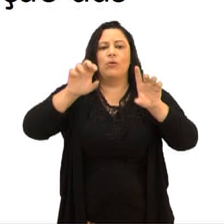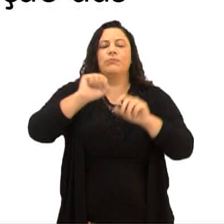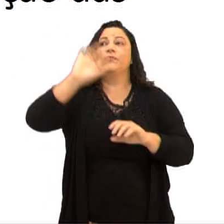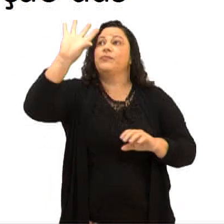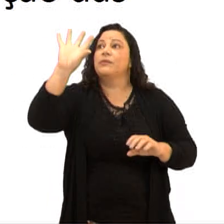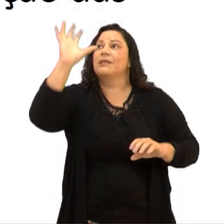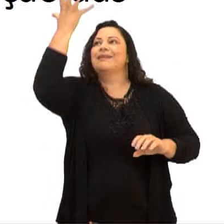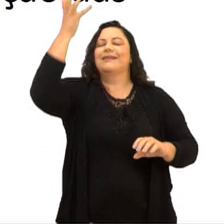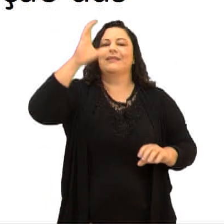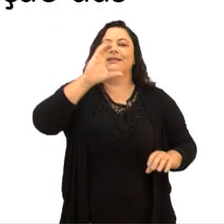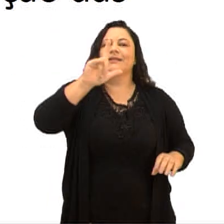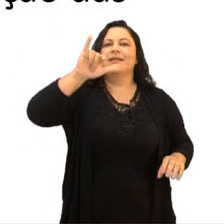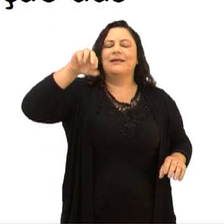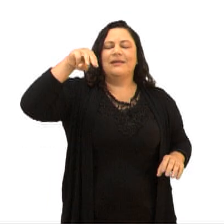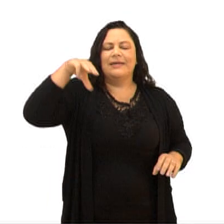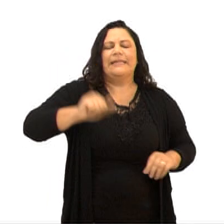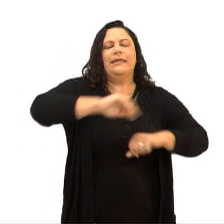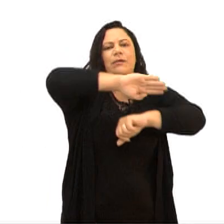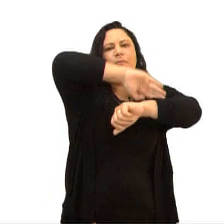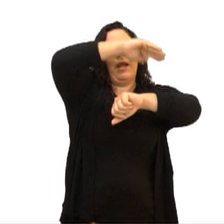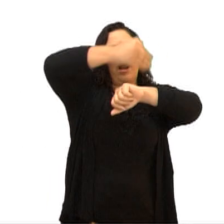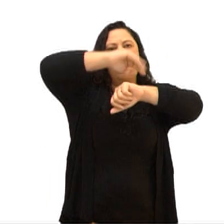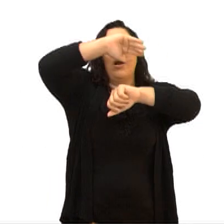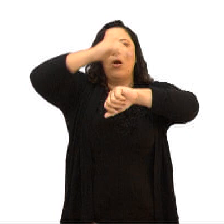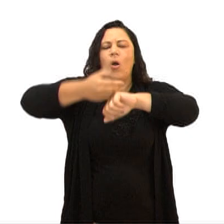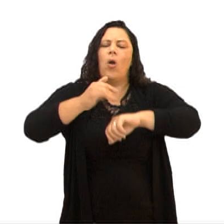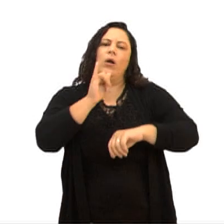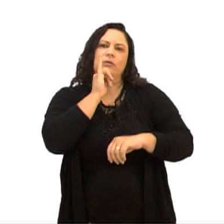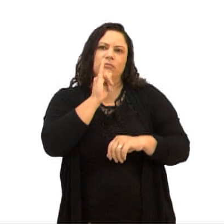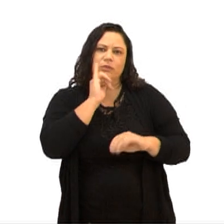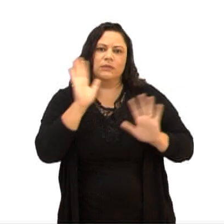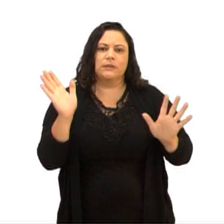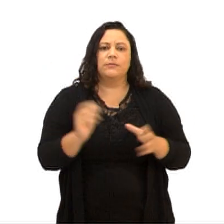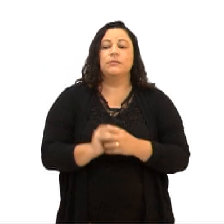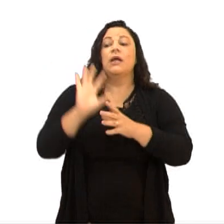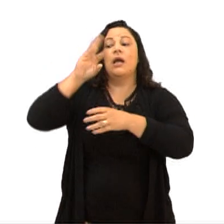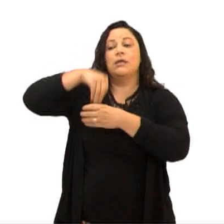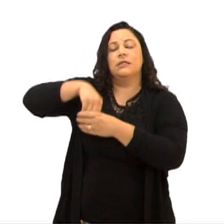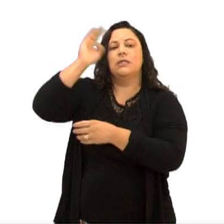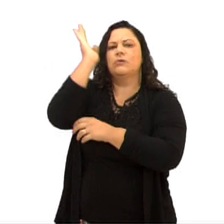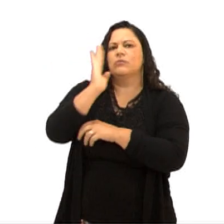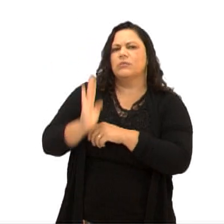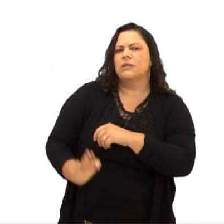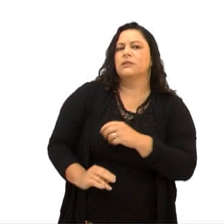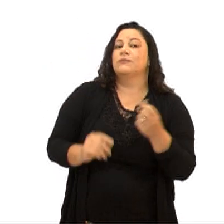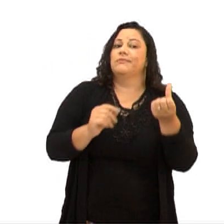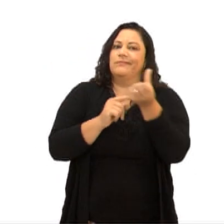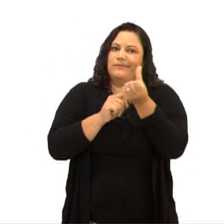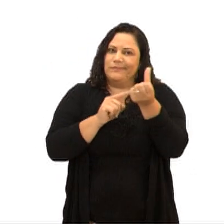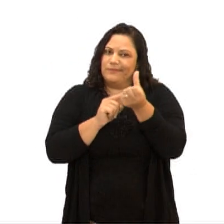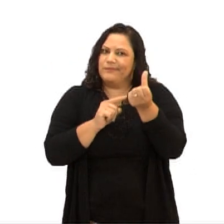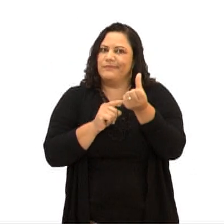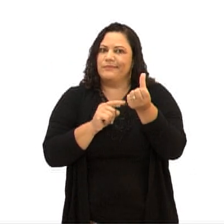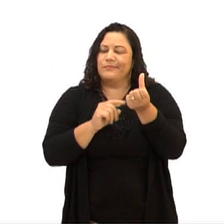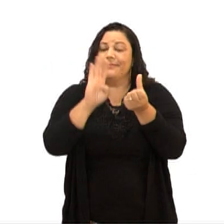das rochas, por exemplo, certo? E no Brasil, existem 6 grandes biomas. Biomas terrestres, que